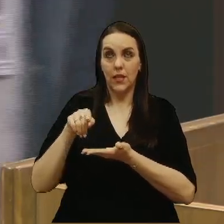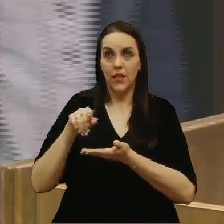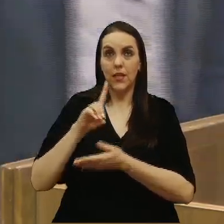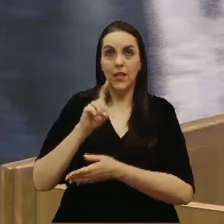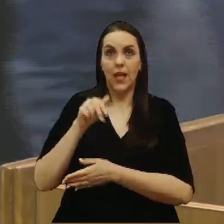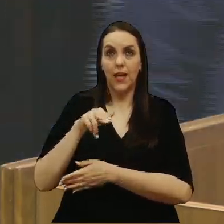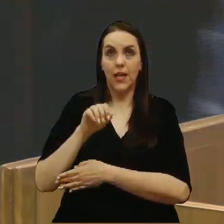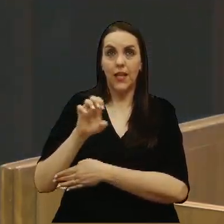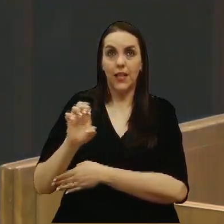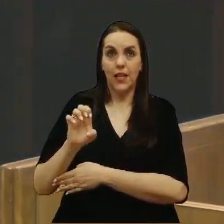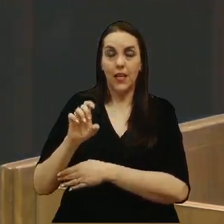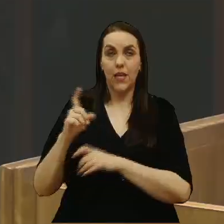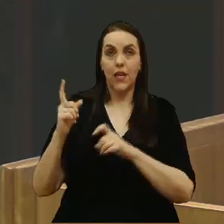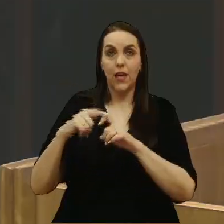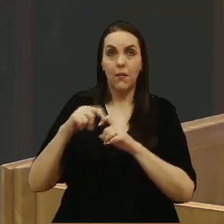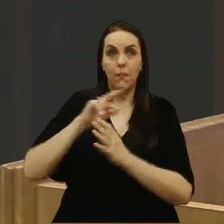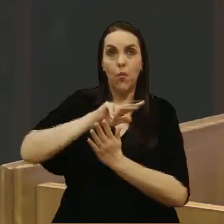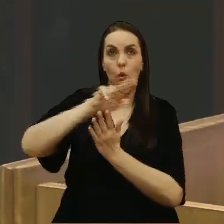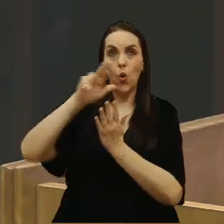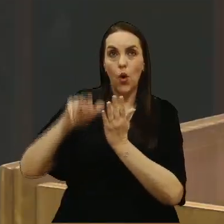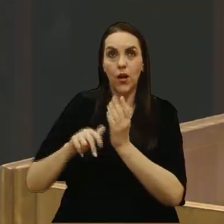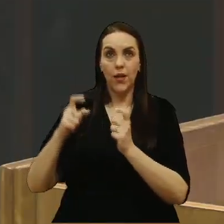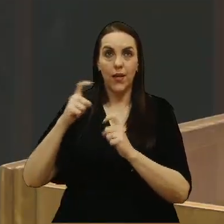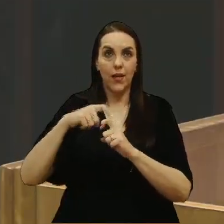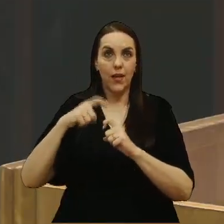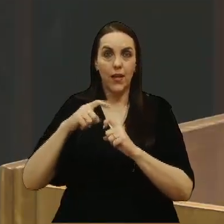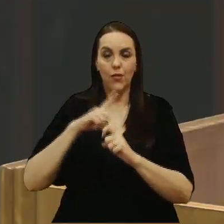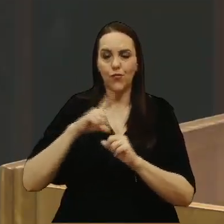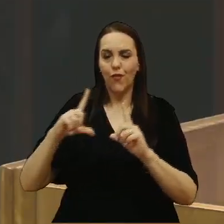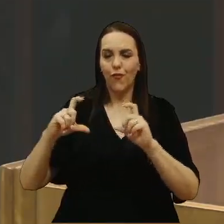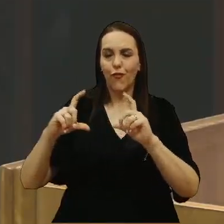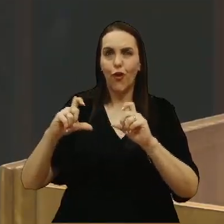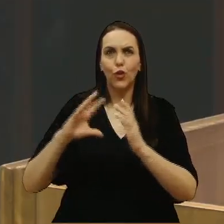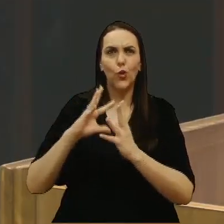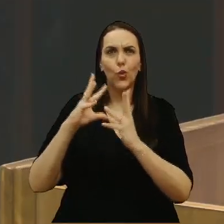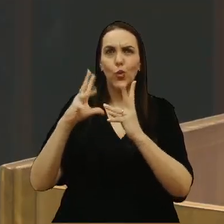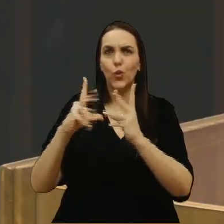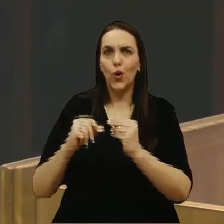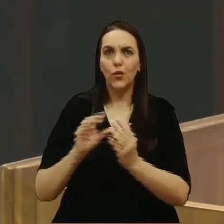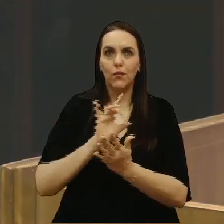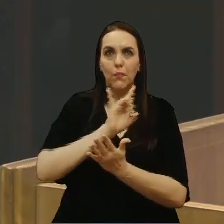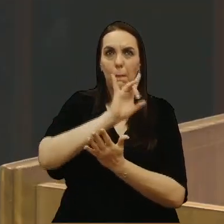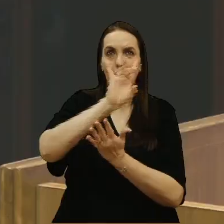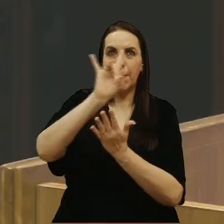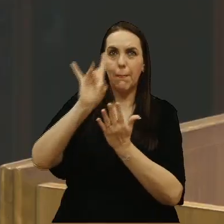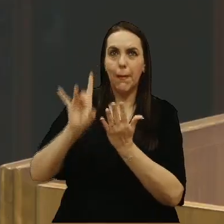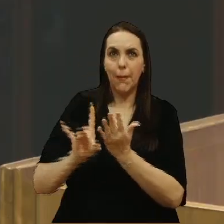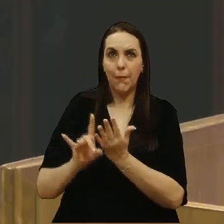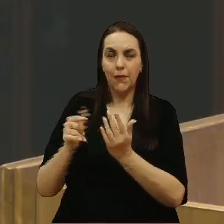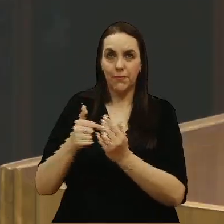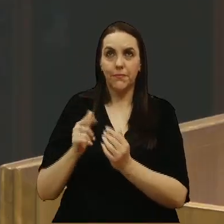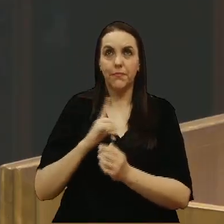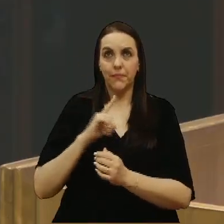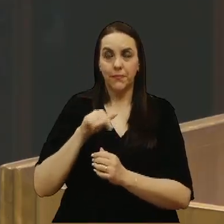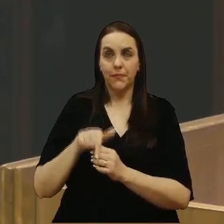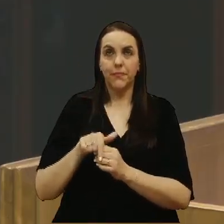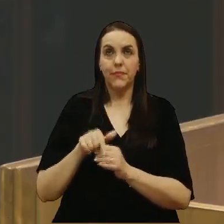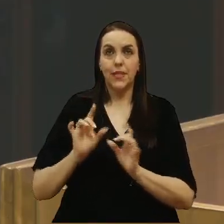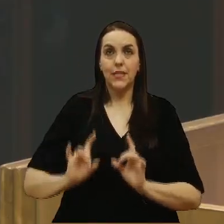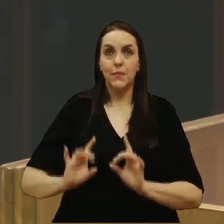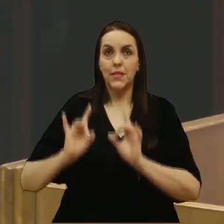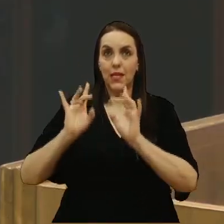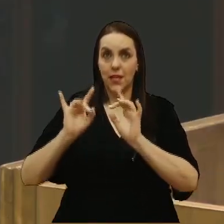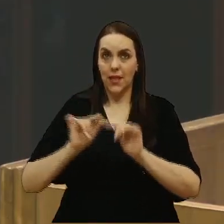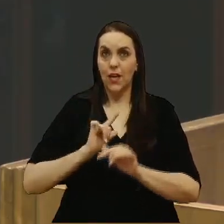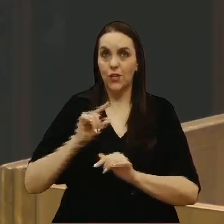Daiane numa policlínica e tinha nessa foto todas as especialidades das policlínicas, vereador Sandro